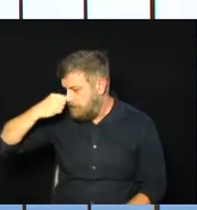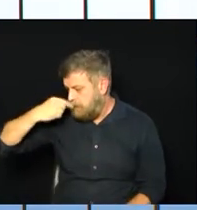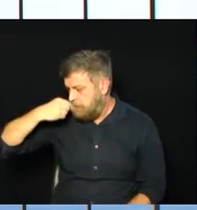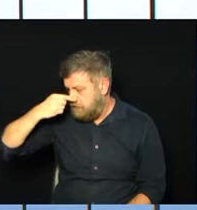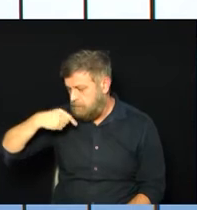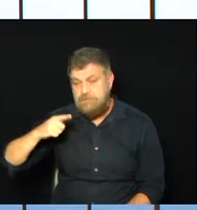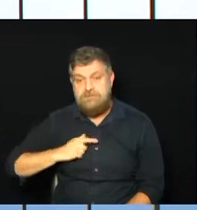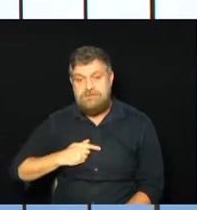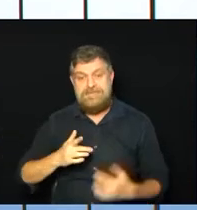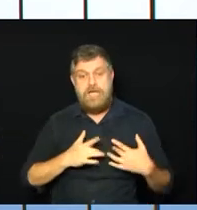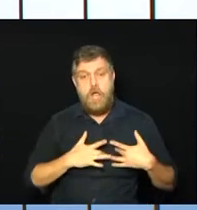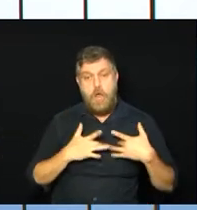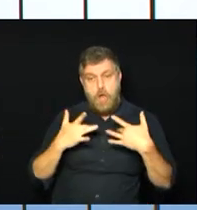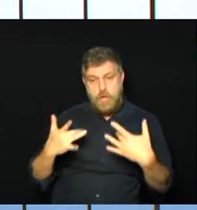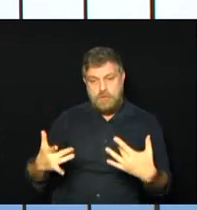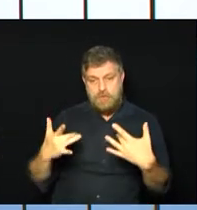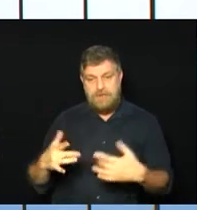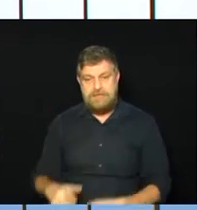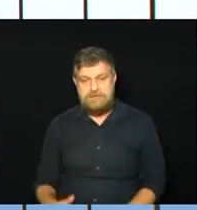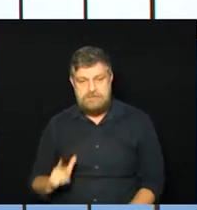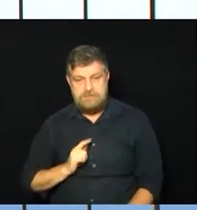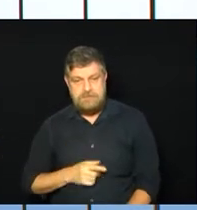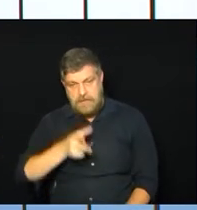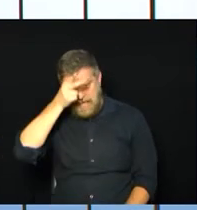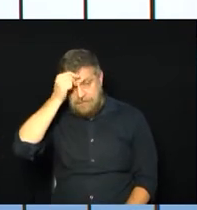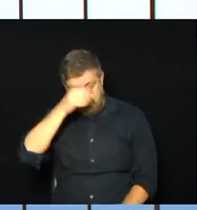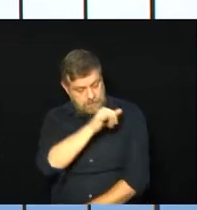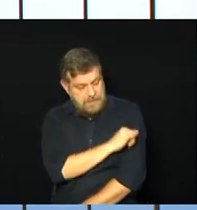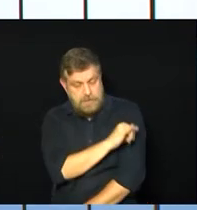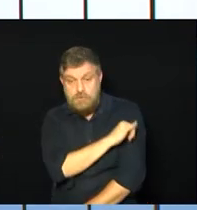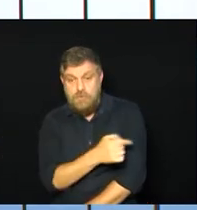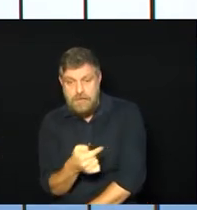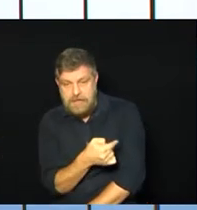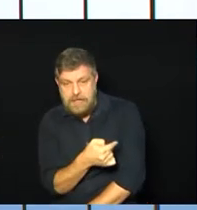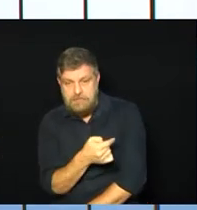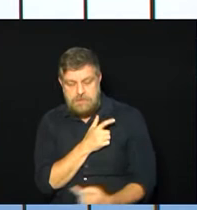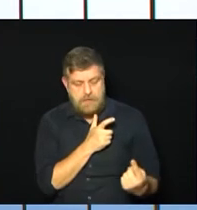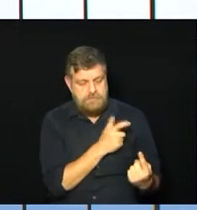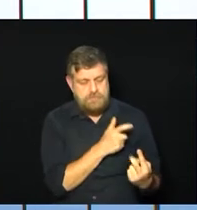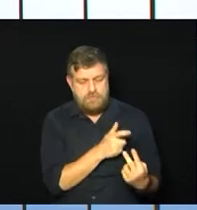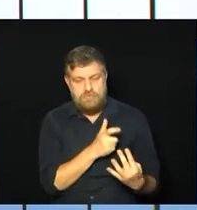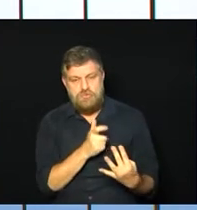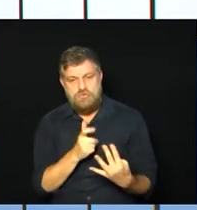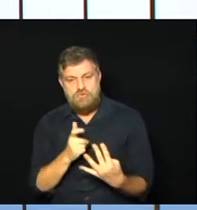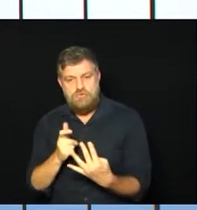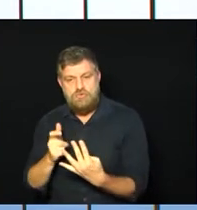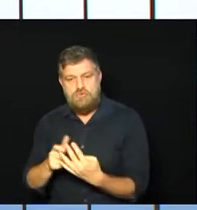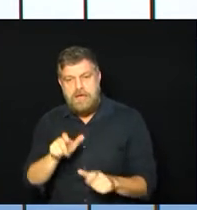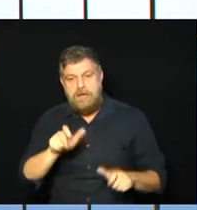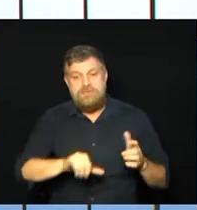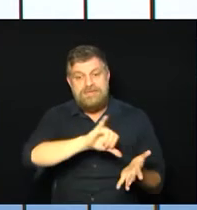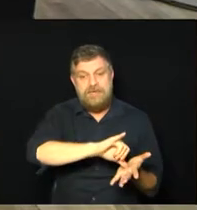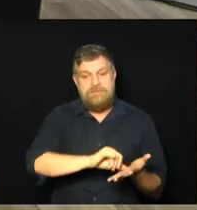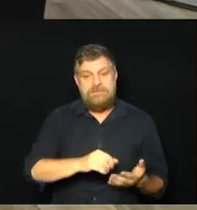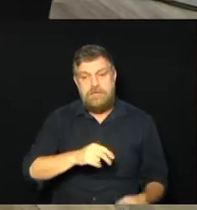serão doadas ao Rio de Janeiro, à Prefeitura do Rio de Janeiro, para que possam ser imunizados os moradores da capital